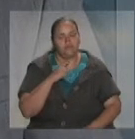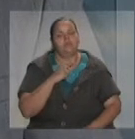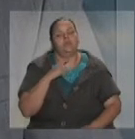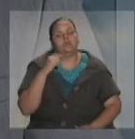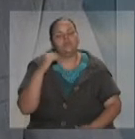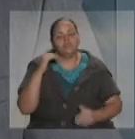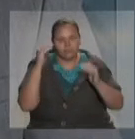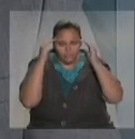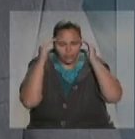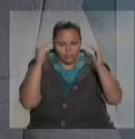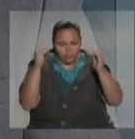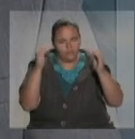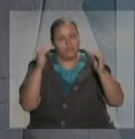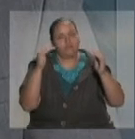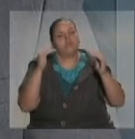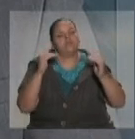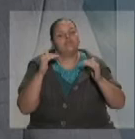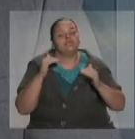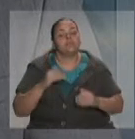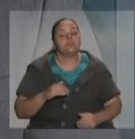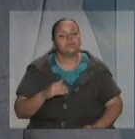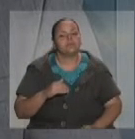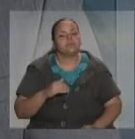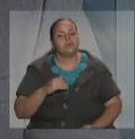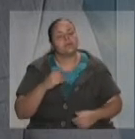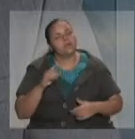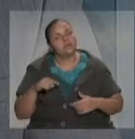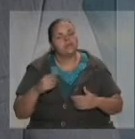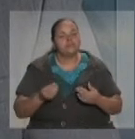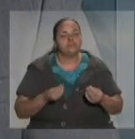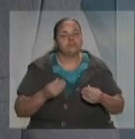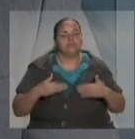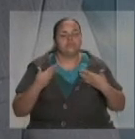tem respeitado de modo bastante